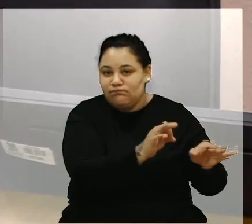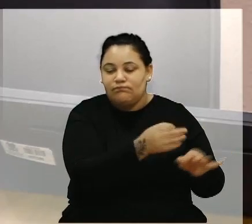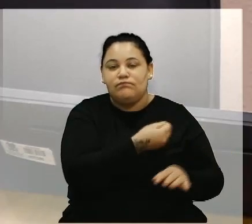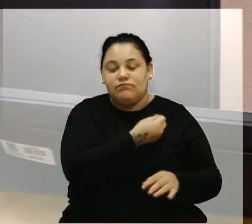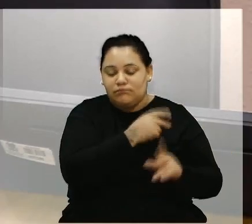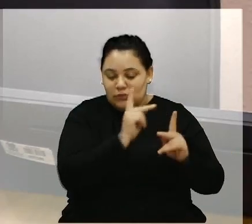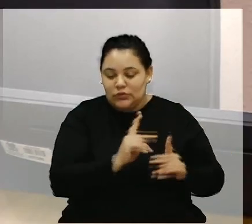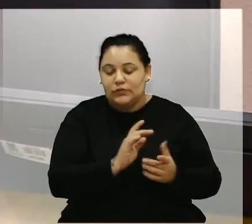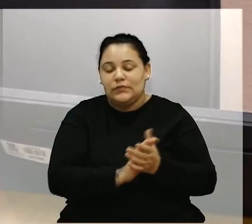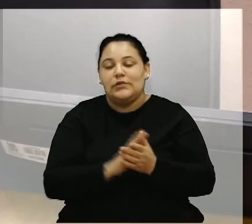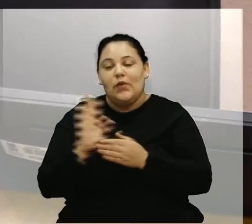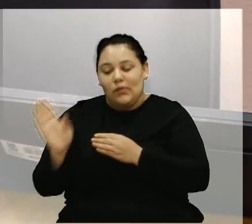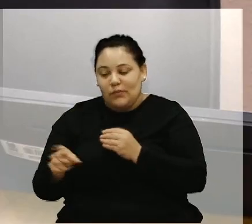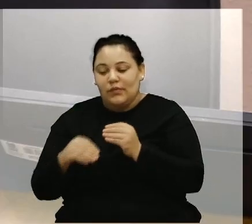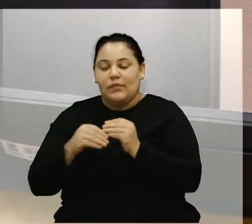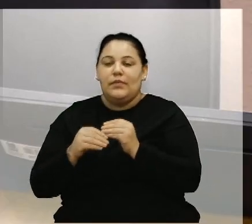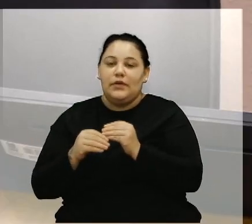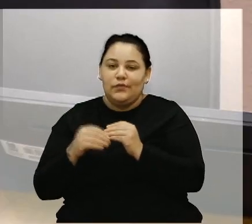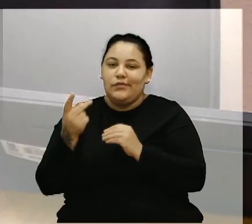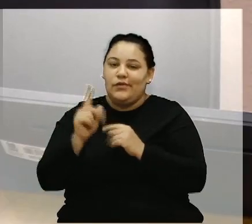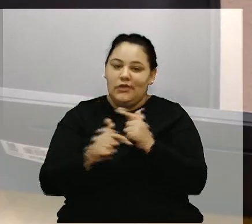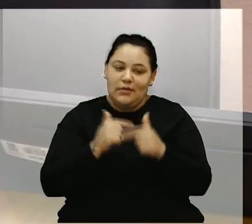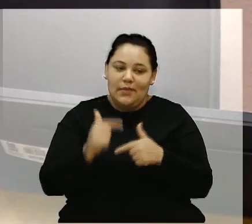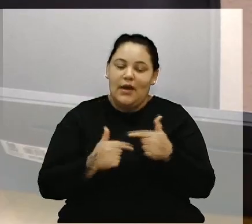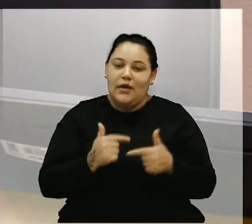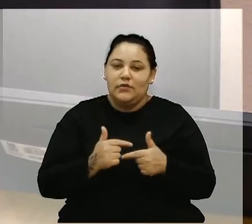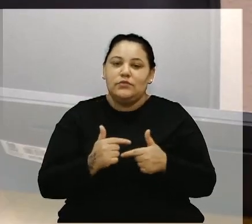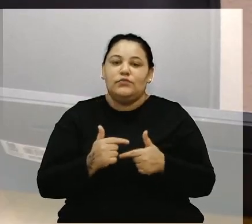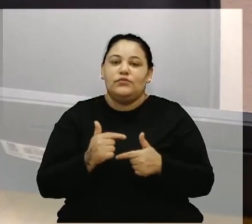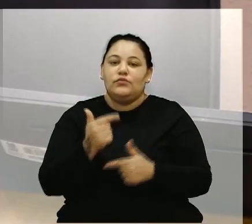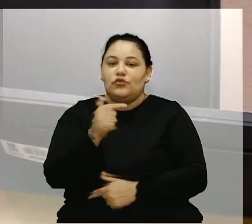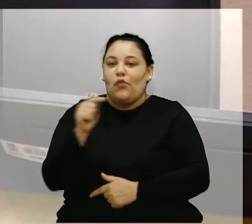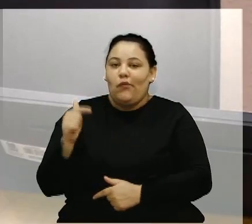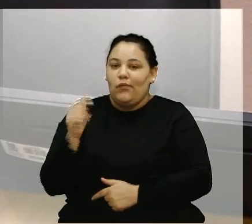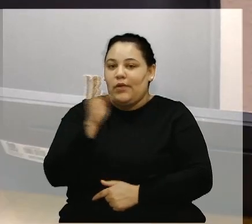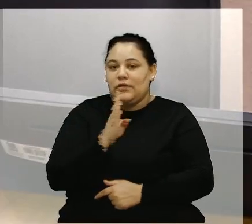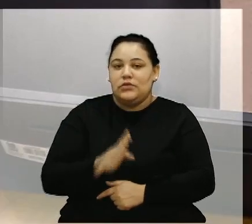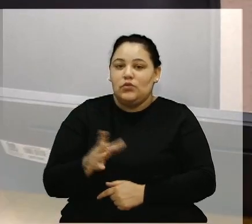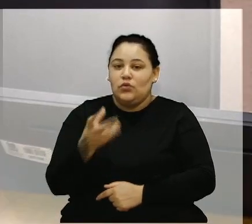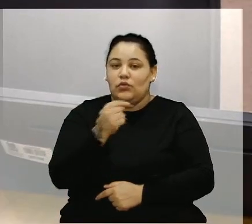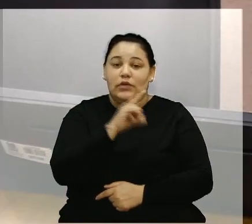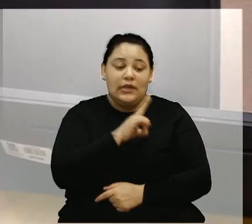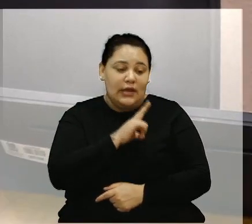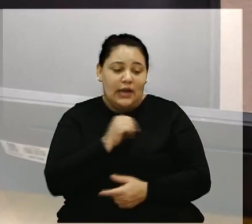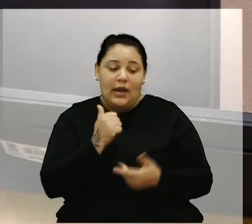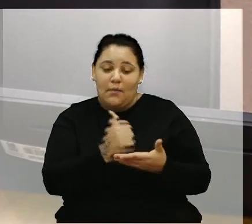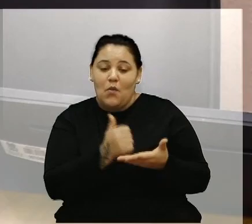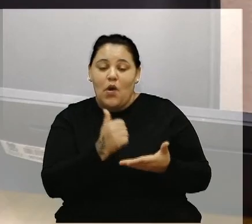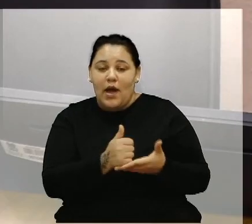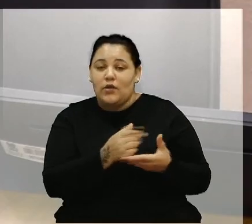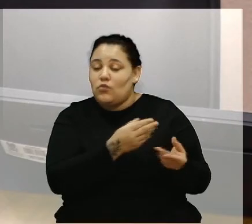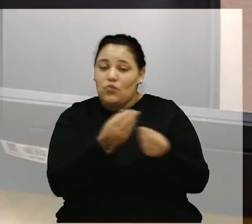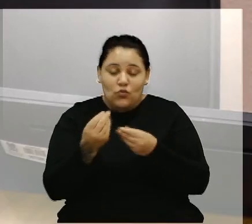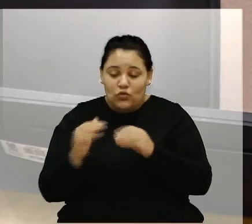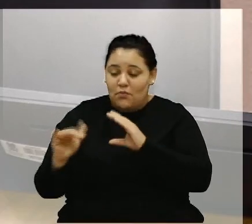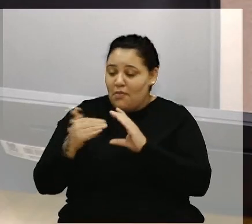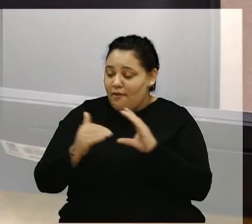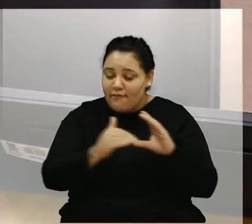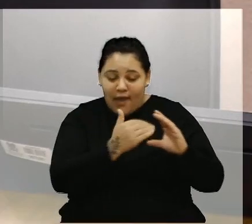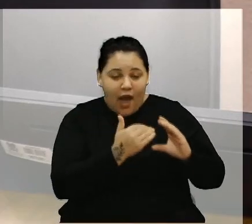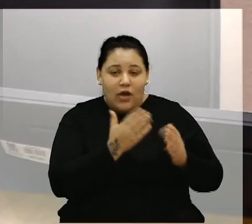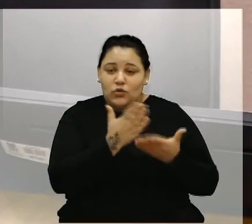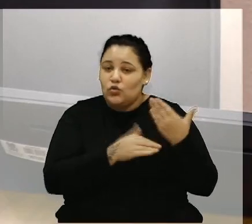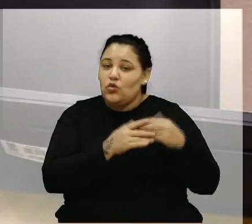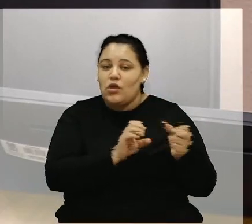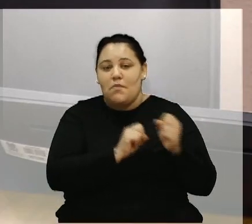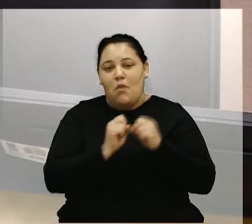seu registro, essa atuação de outras equipes, né, do Brasil inteiro que tem colaborado e muito para enviar tudo aquilo que eles podem, através